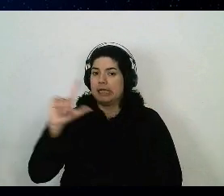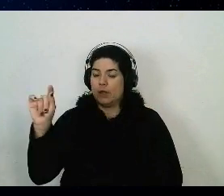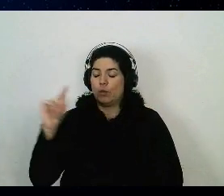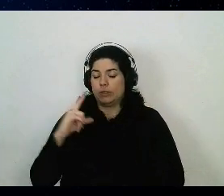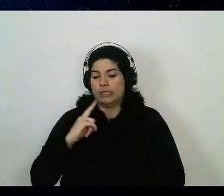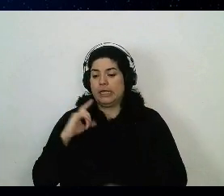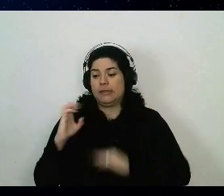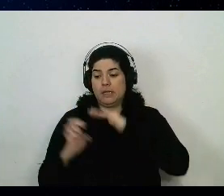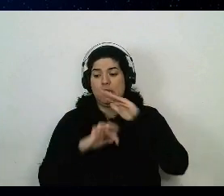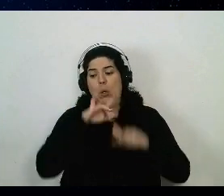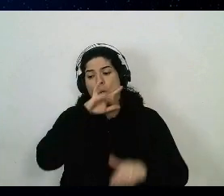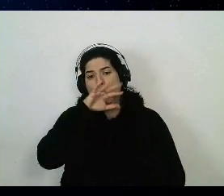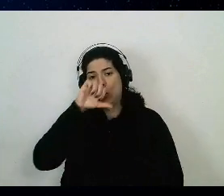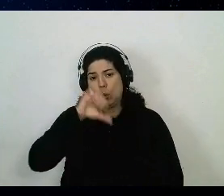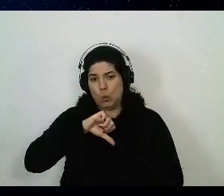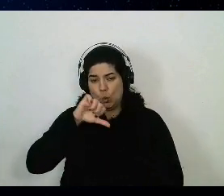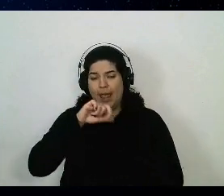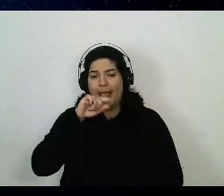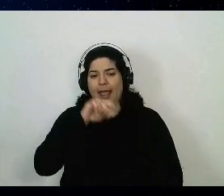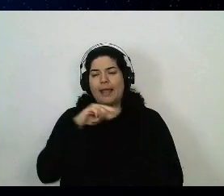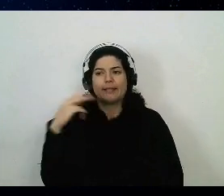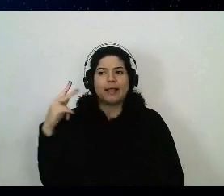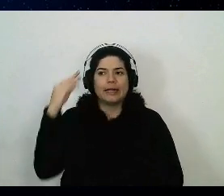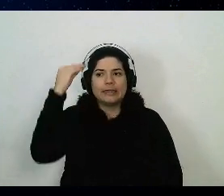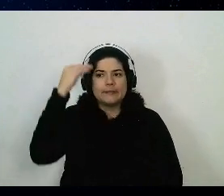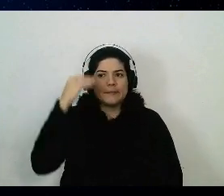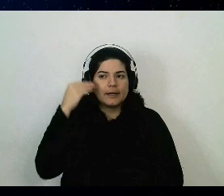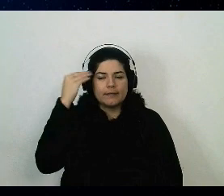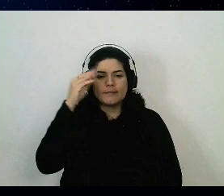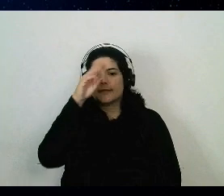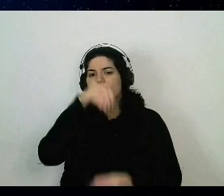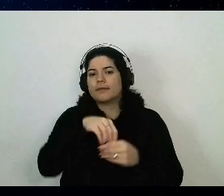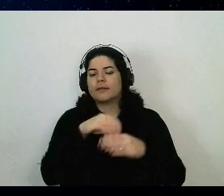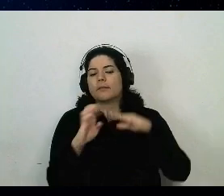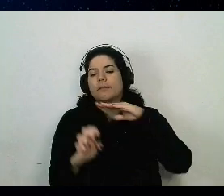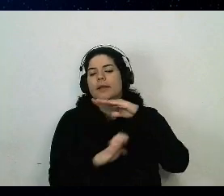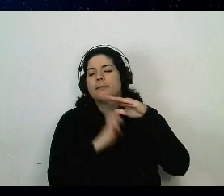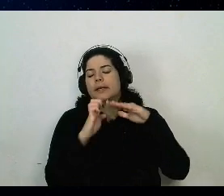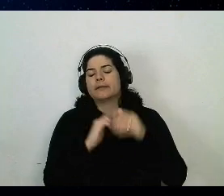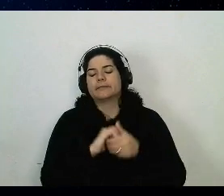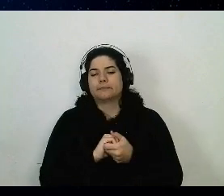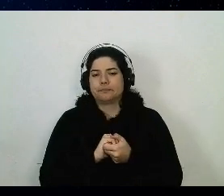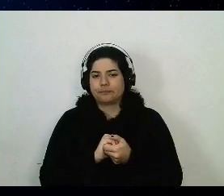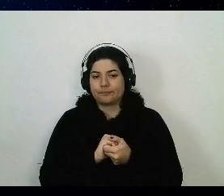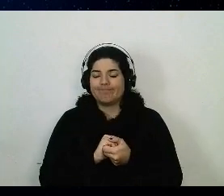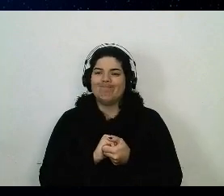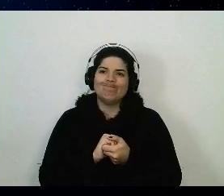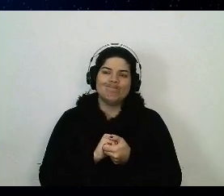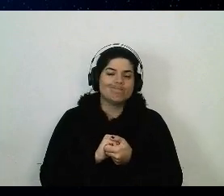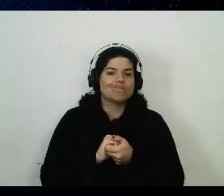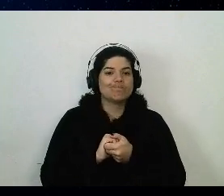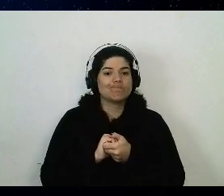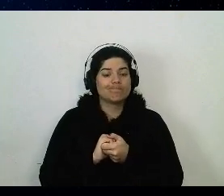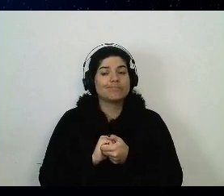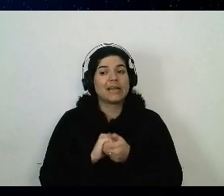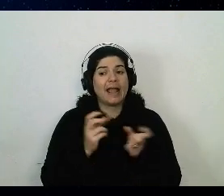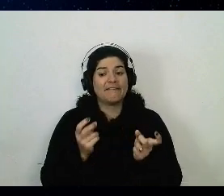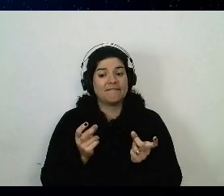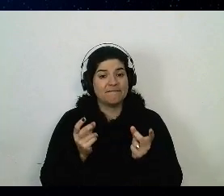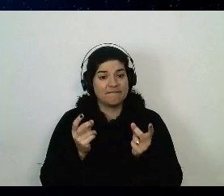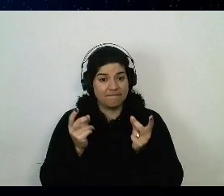em relação à jornada que ele teve dentro de uma organização X. Putz, e aí a venda vai lá e faz todo